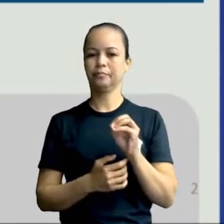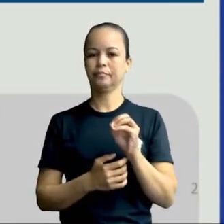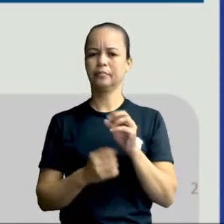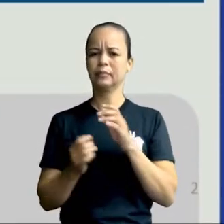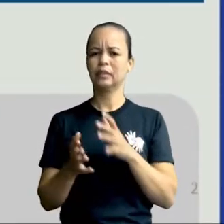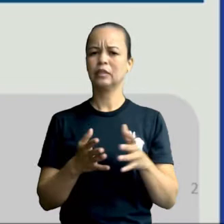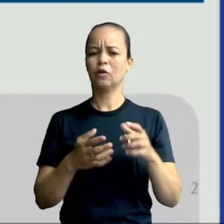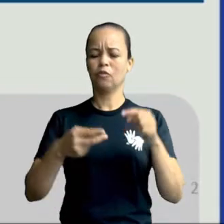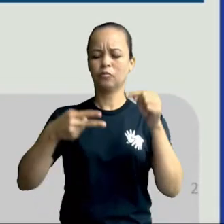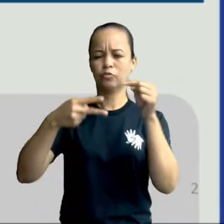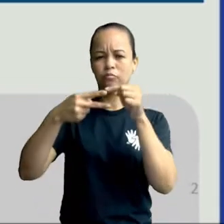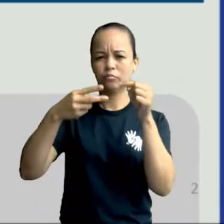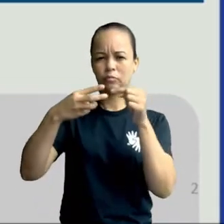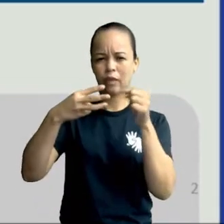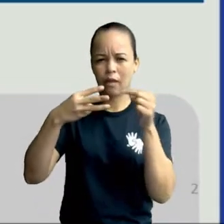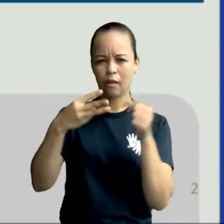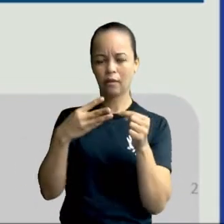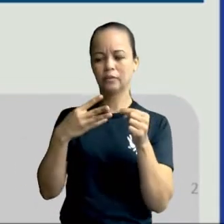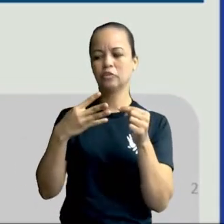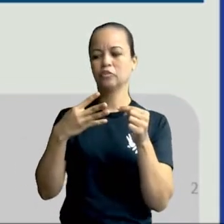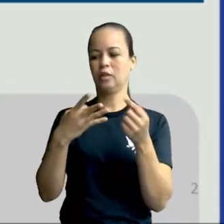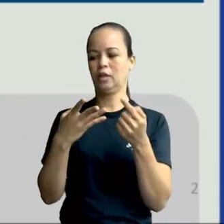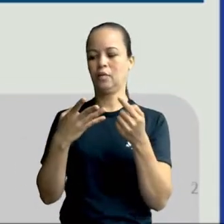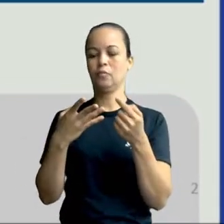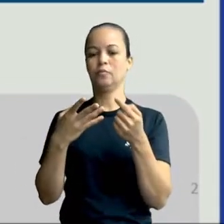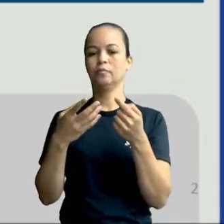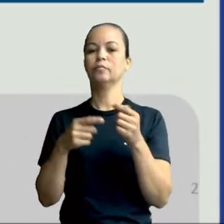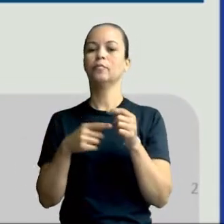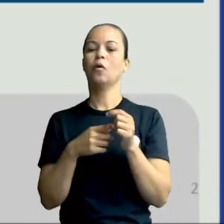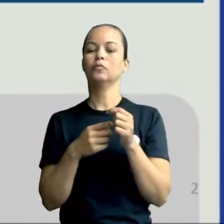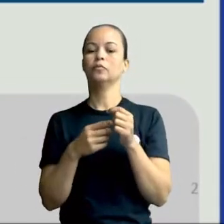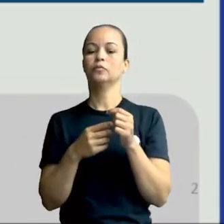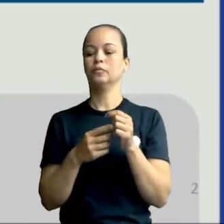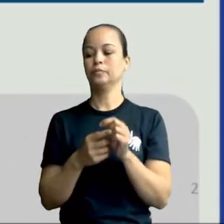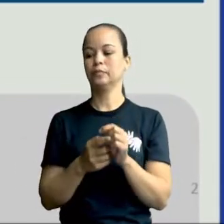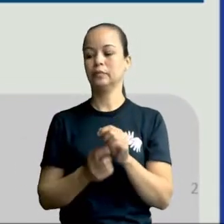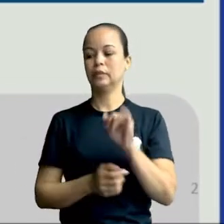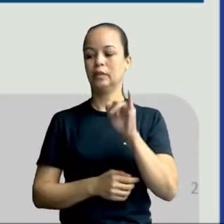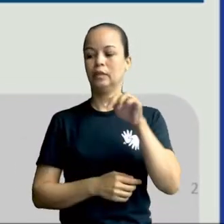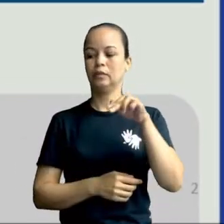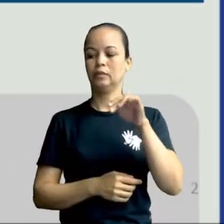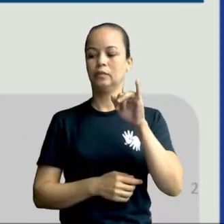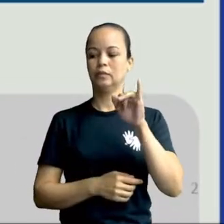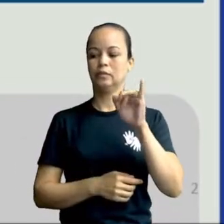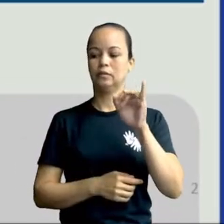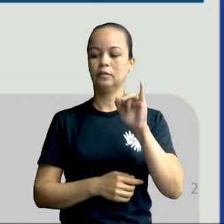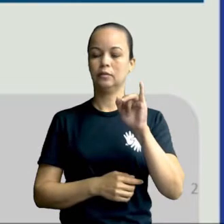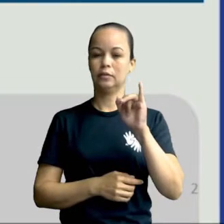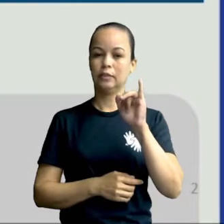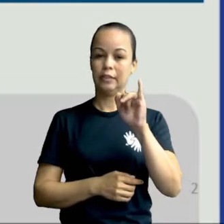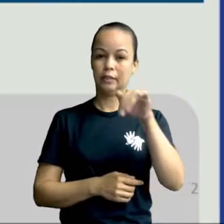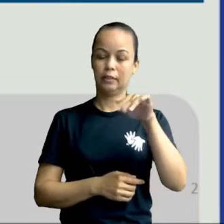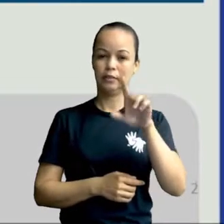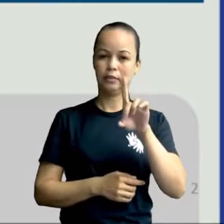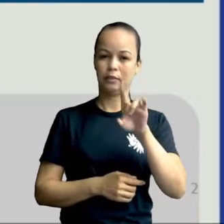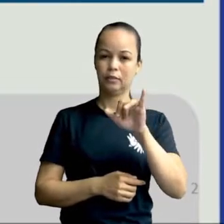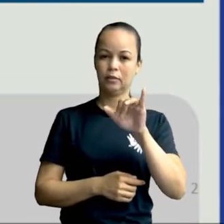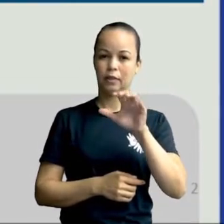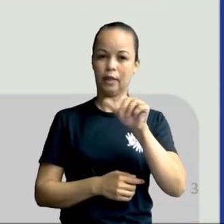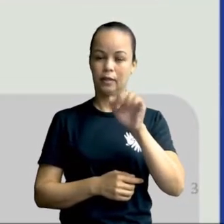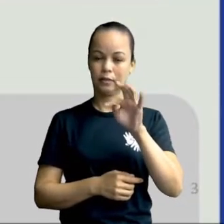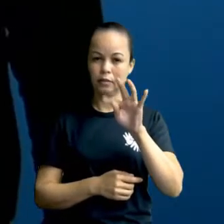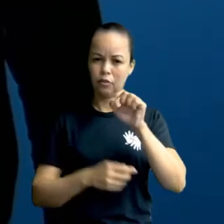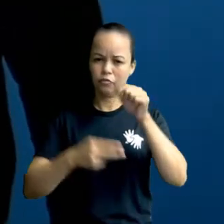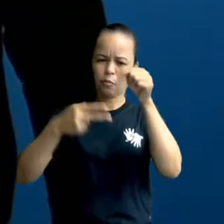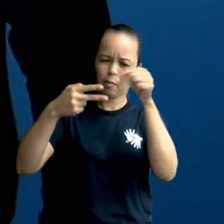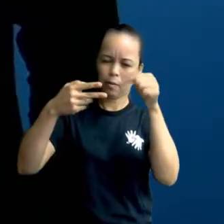subjuntivo, tempos do modo imperativo e tempos simples e compostos, tá bom?